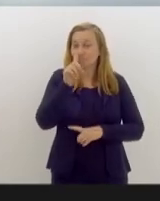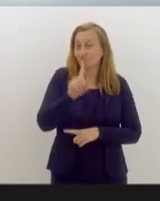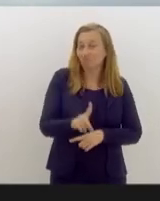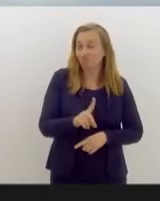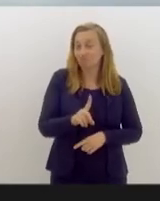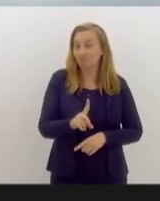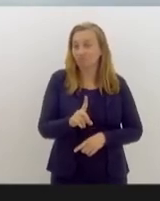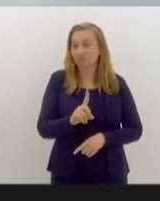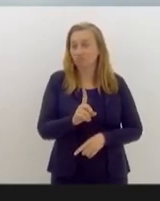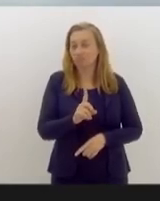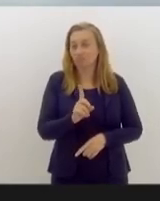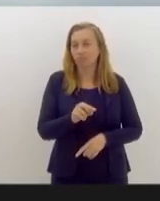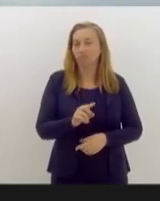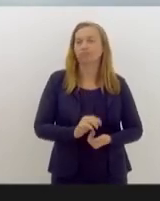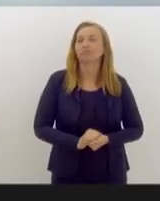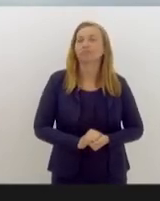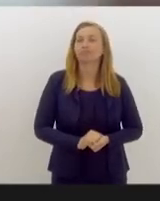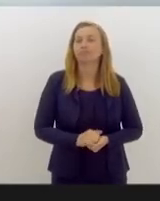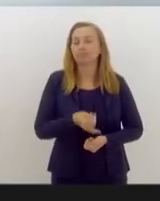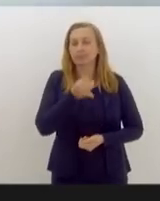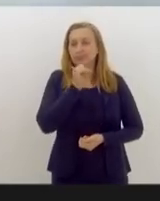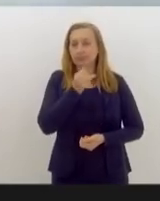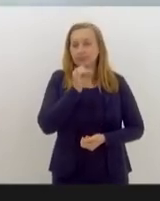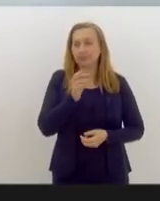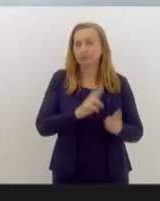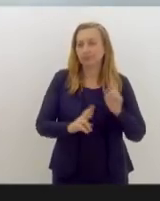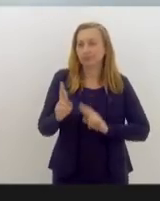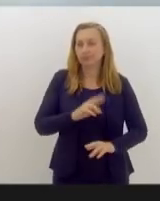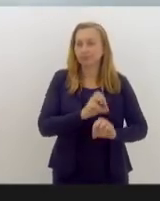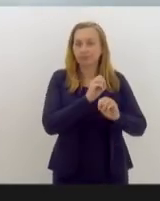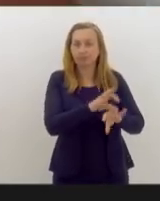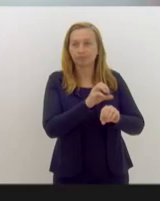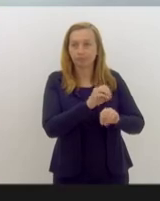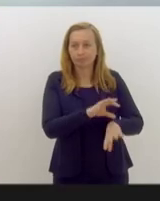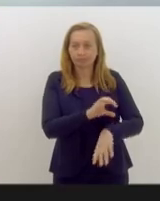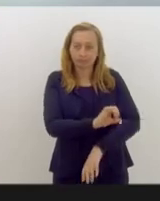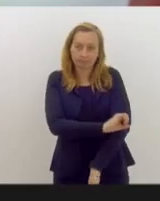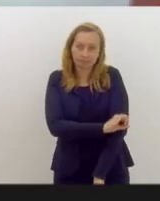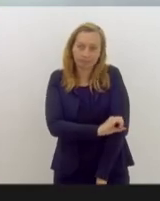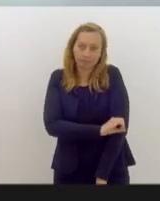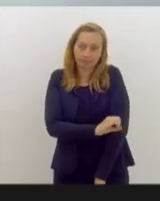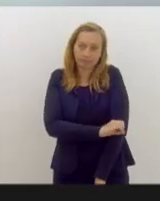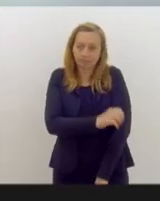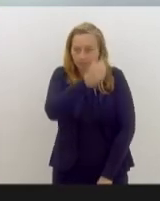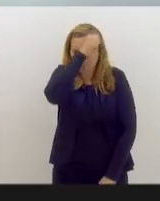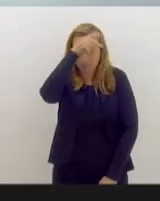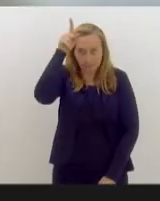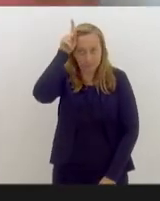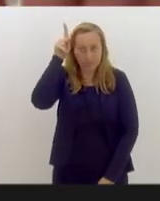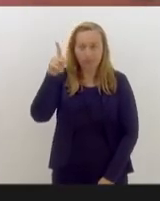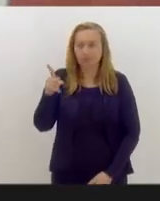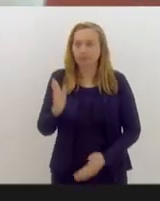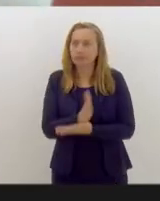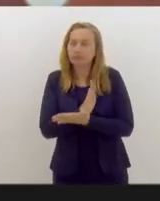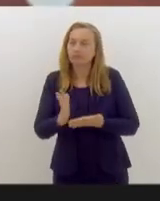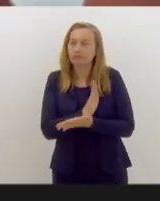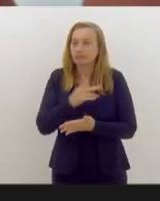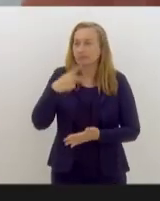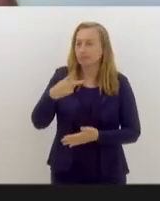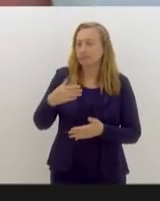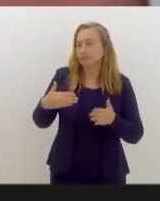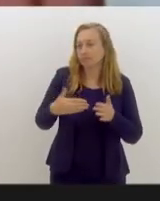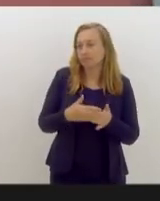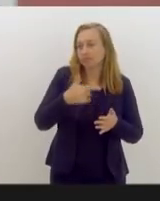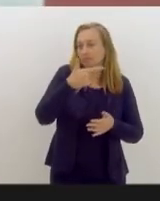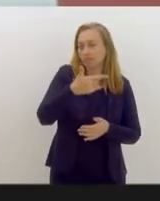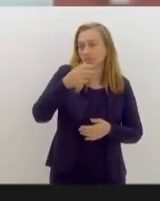é muito presente. Vou dar esse exemplo em relação à educação infantil. As prefeituras muitas vezes falavam, olha, eu tenho até